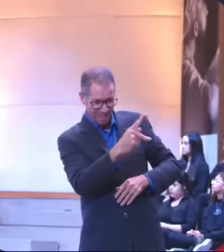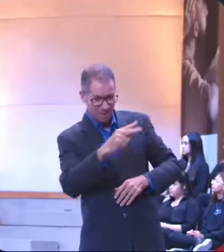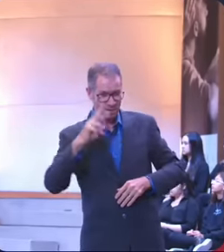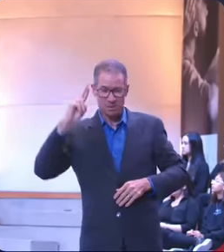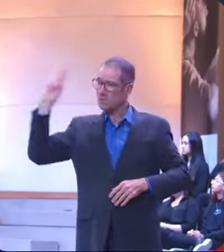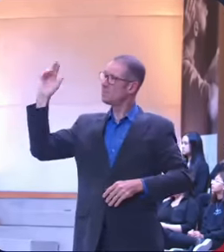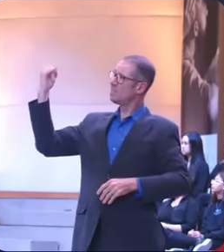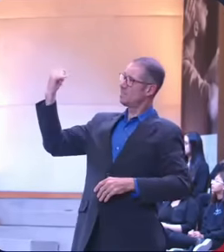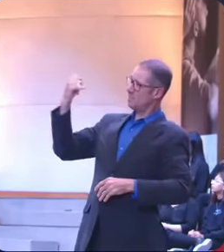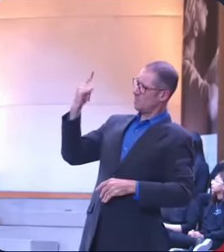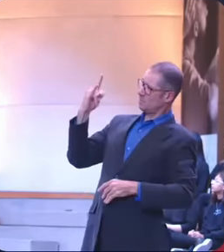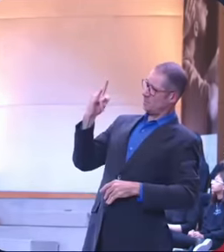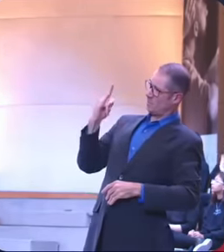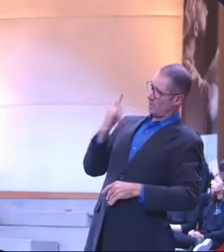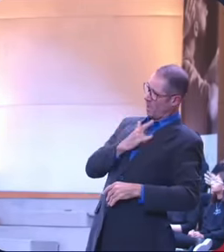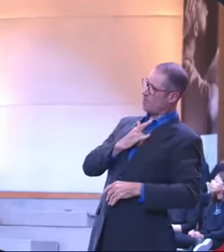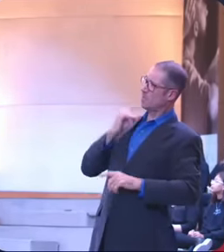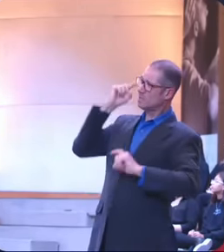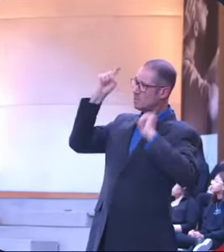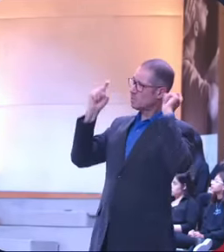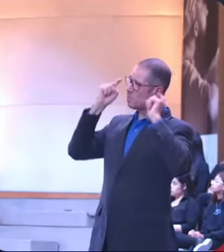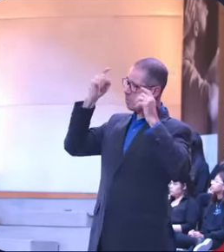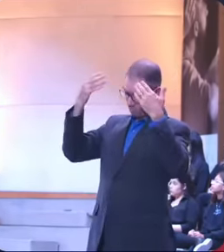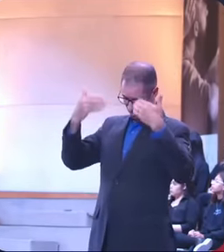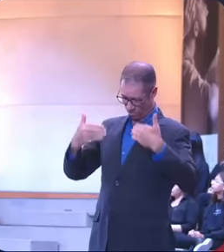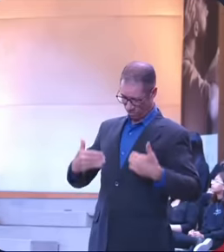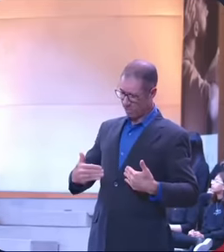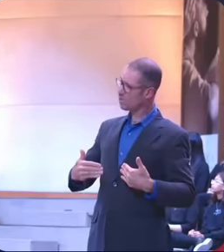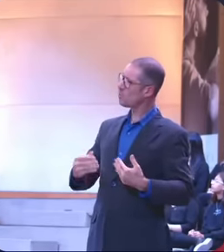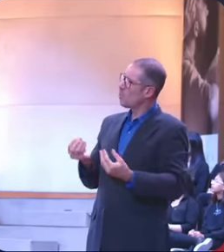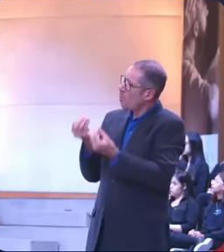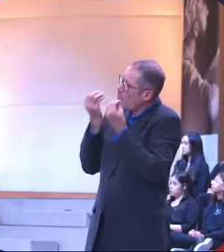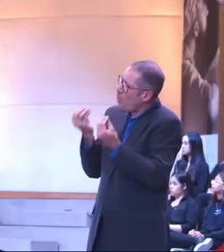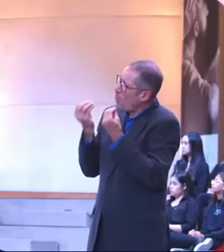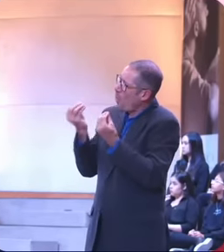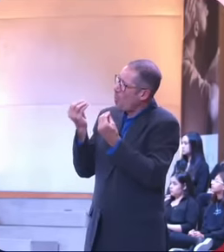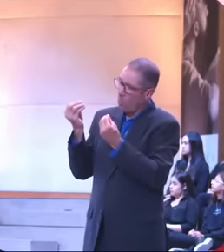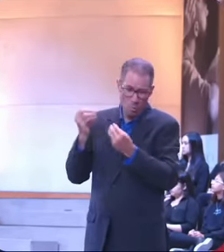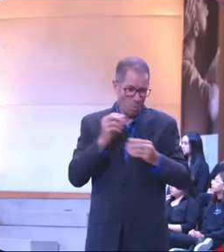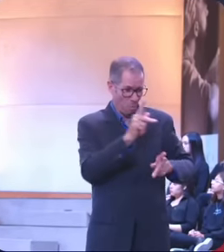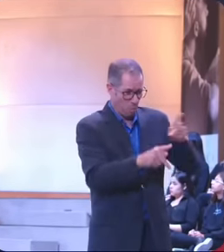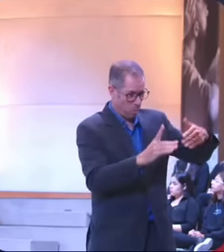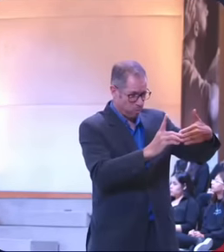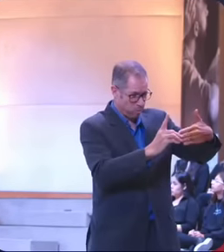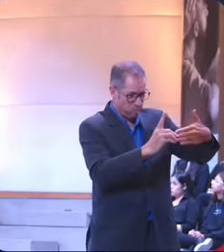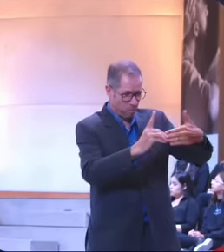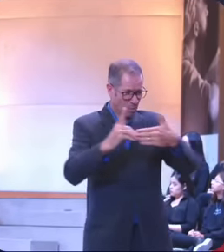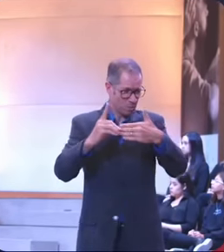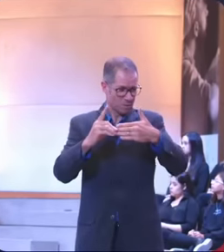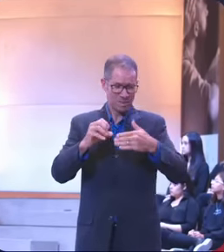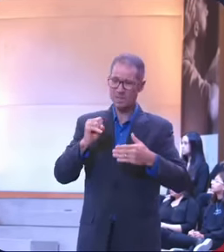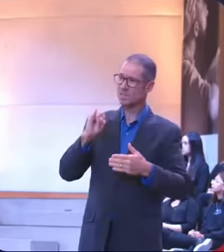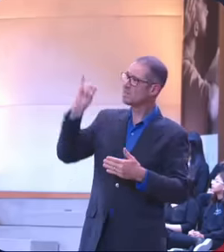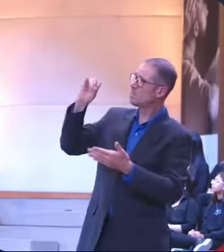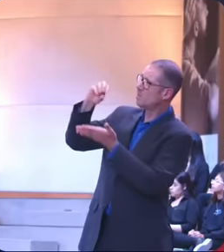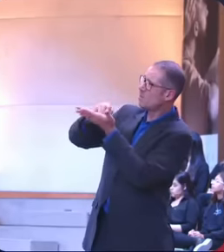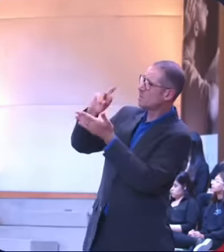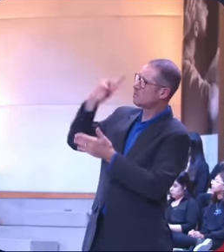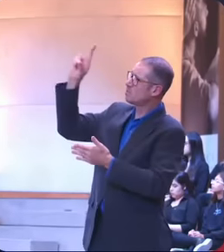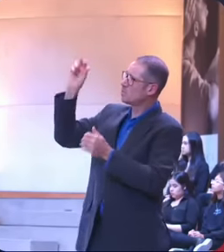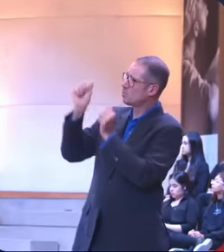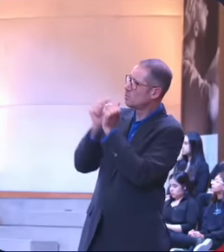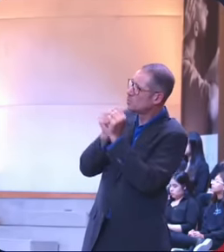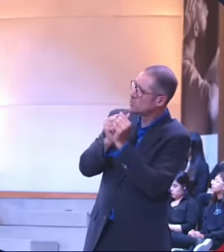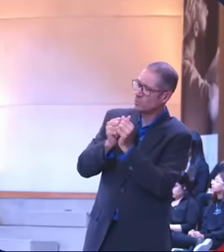que me ama, que se importa comigo, então como é que eu posso conduzir esse povo se o Senhor não vem com a gente? Não